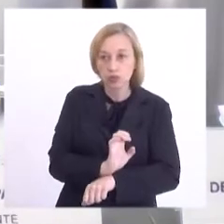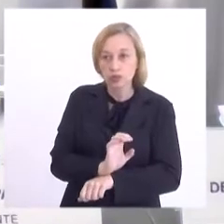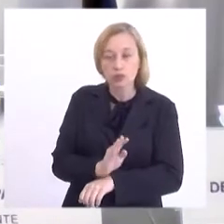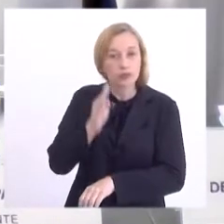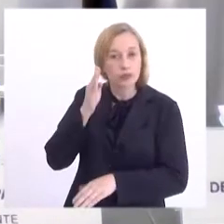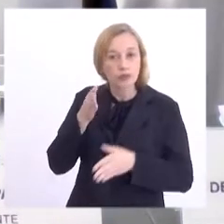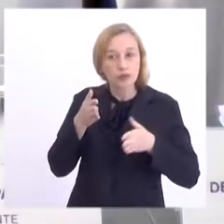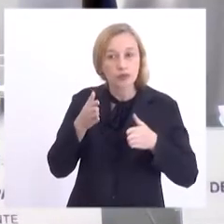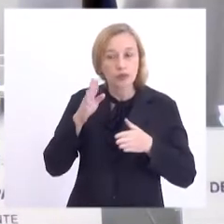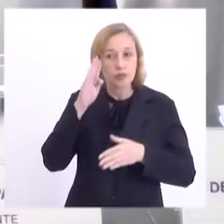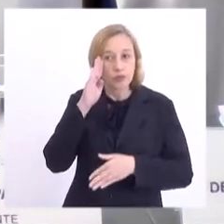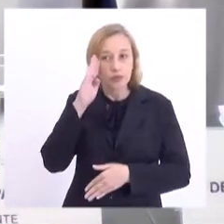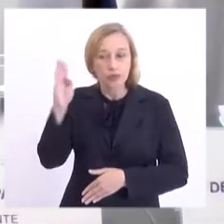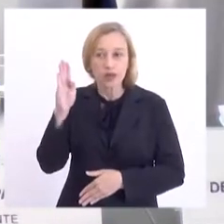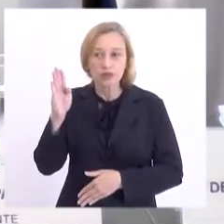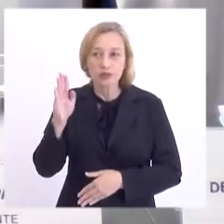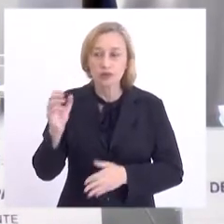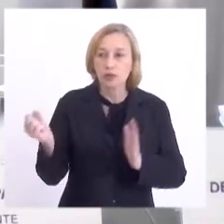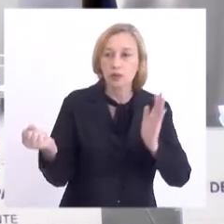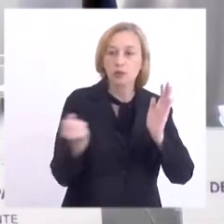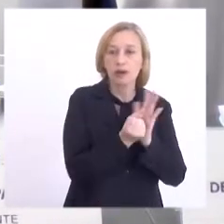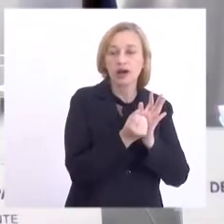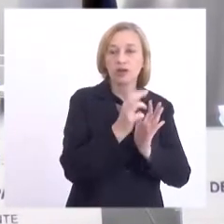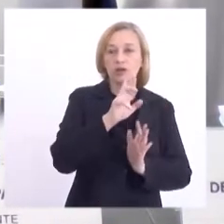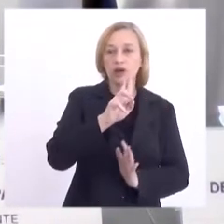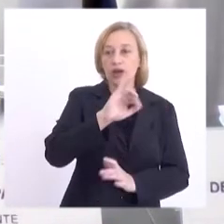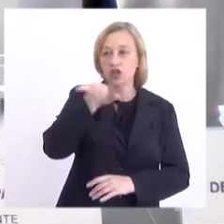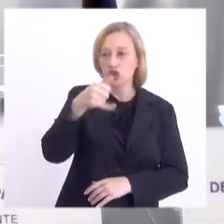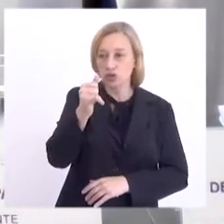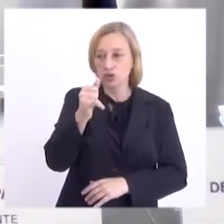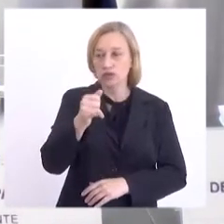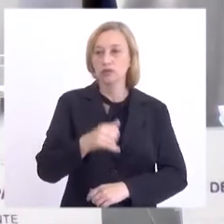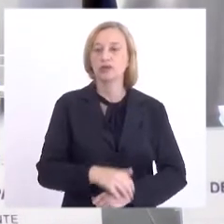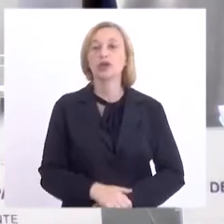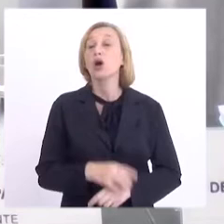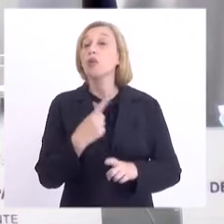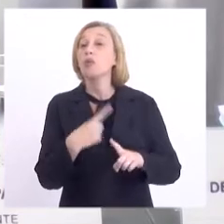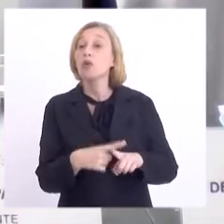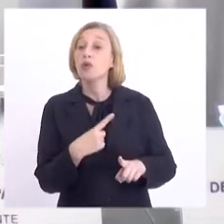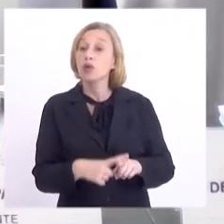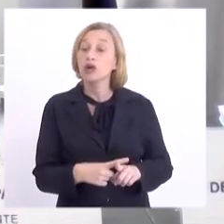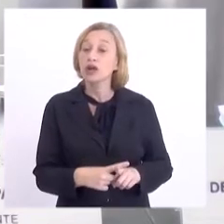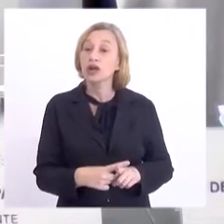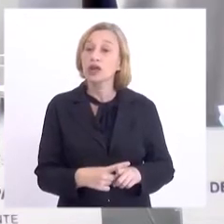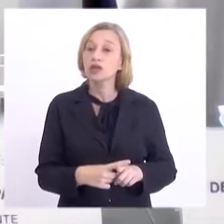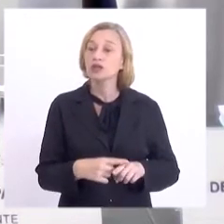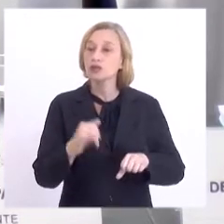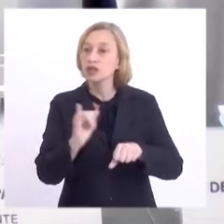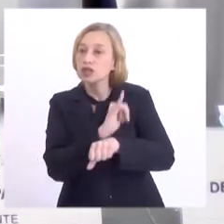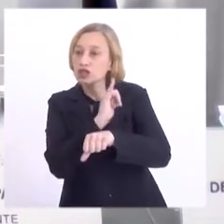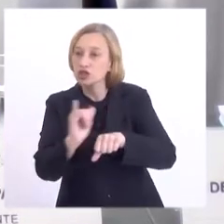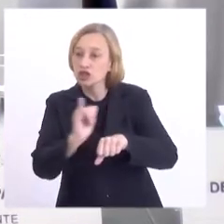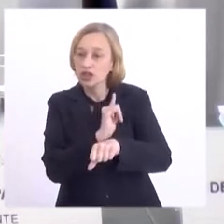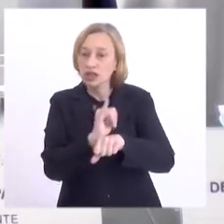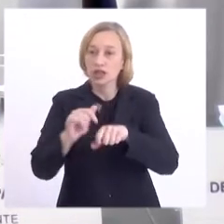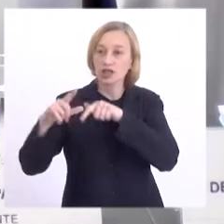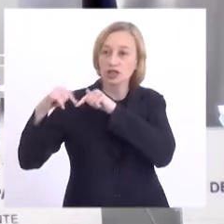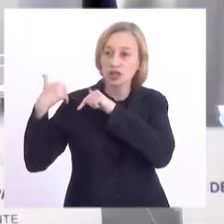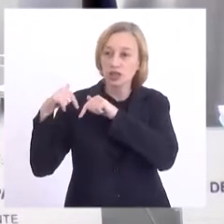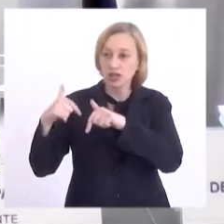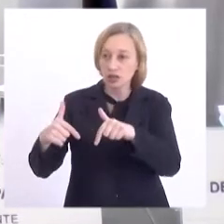especificamente para o pacto RJ porque se fosse os mecanismos tradicionais